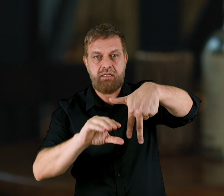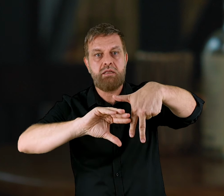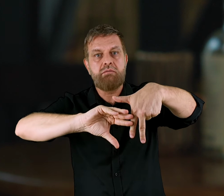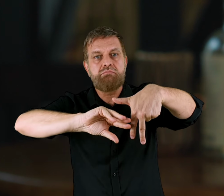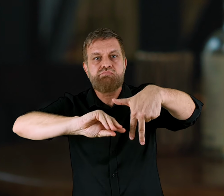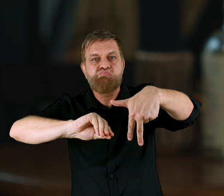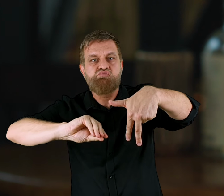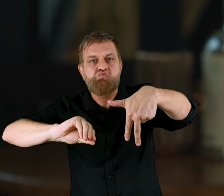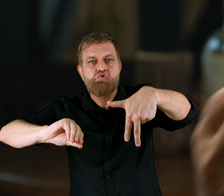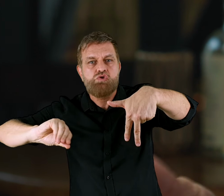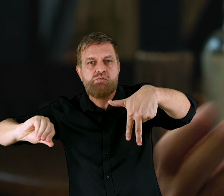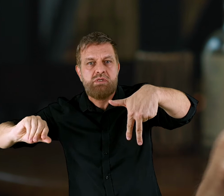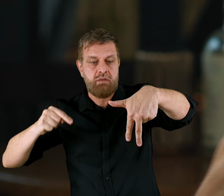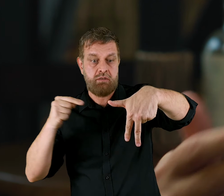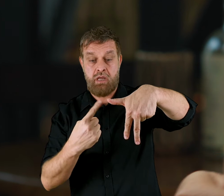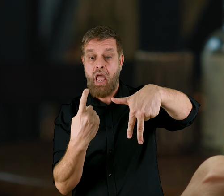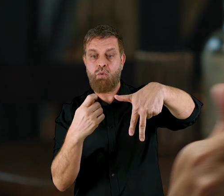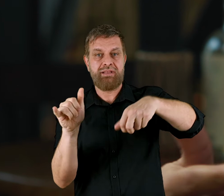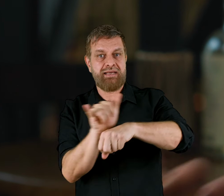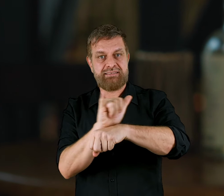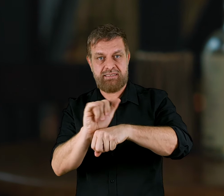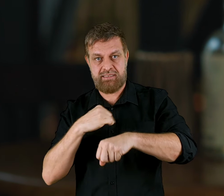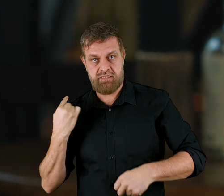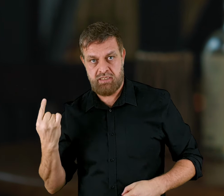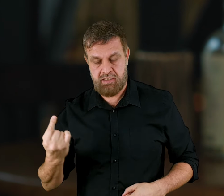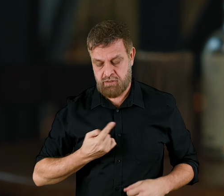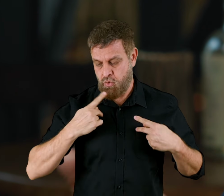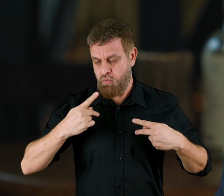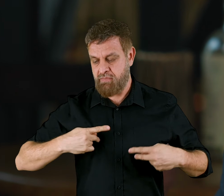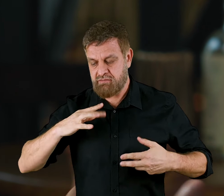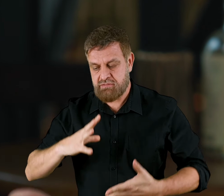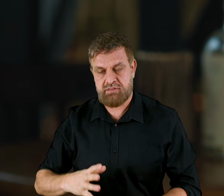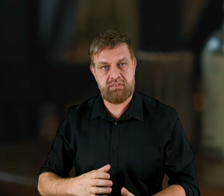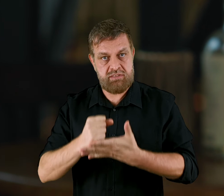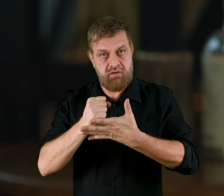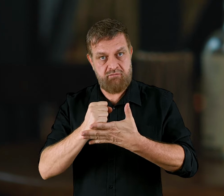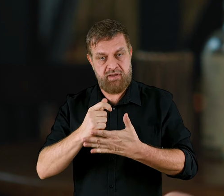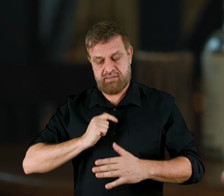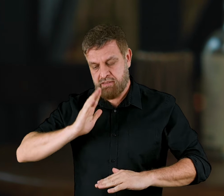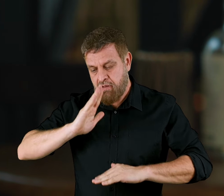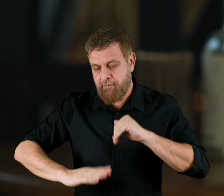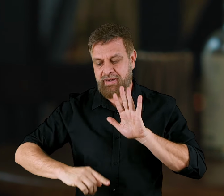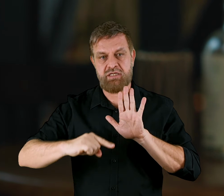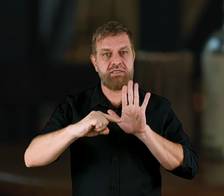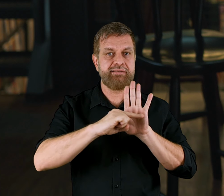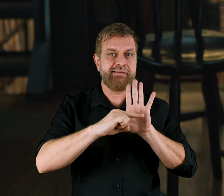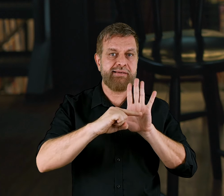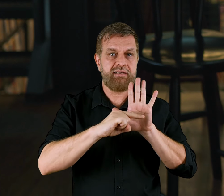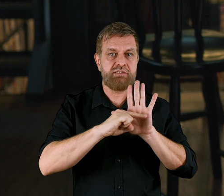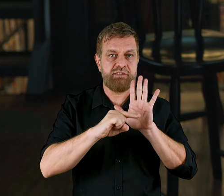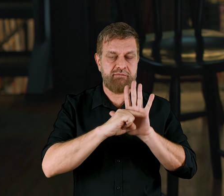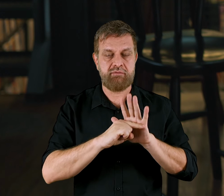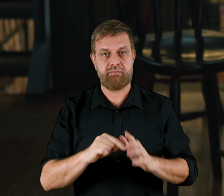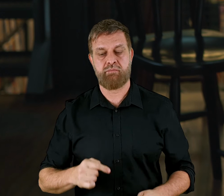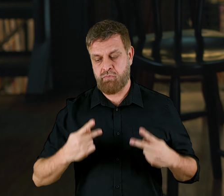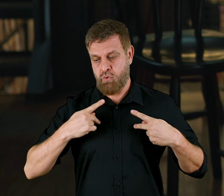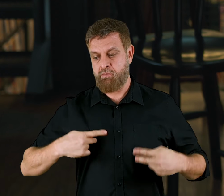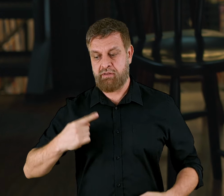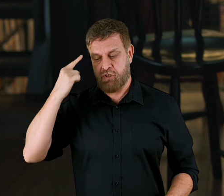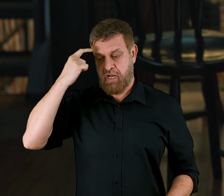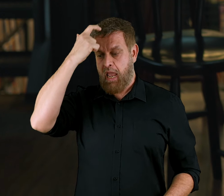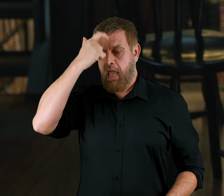humano, que essa seria a única maneira de salvar o humano de si mesmo, ou seja, da sua própria ação negativa no mundo. Enquanto o humano achar